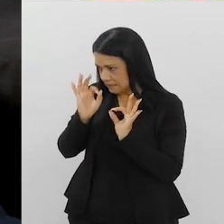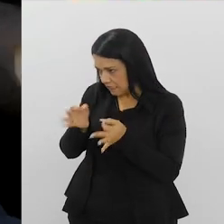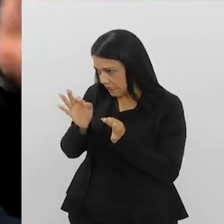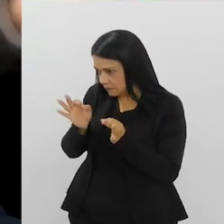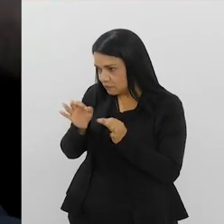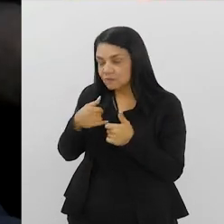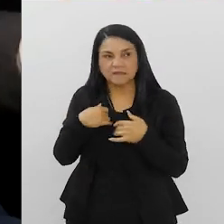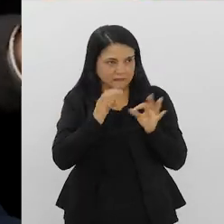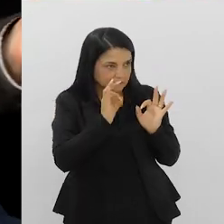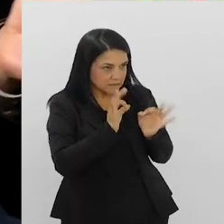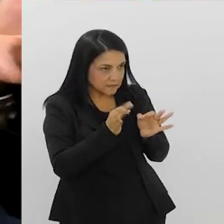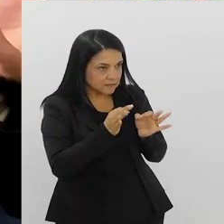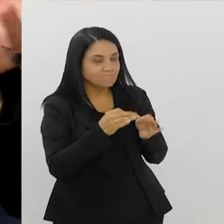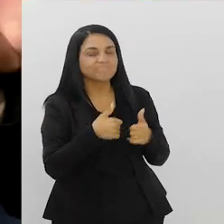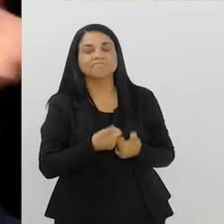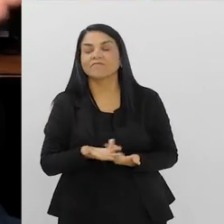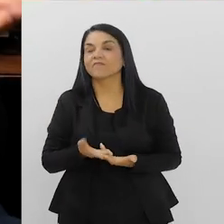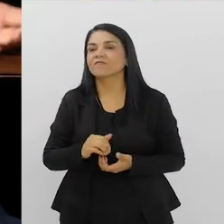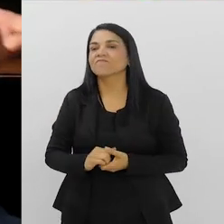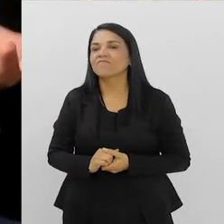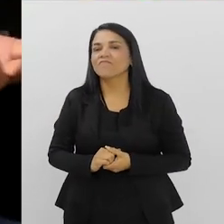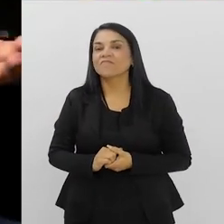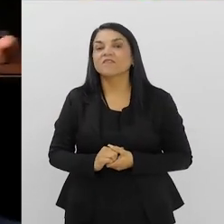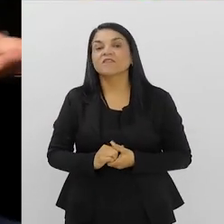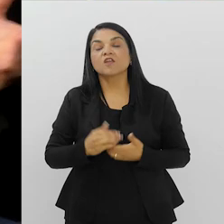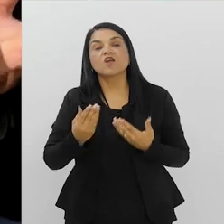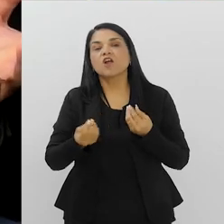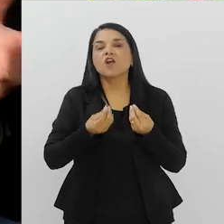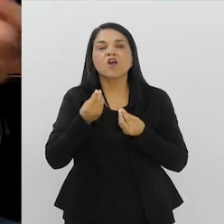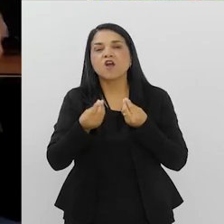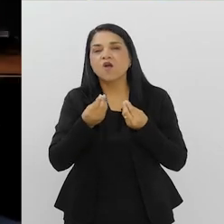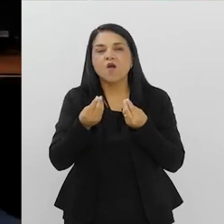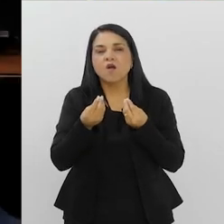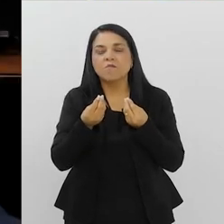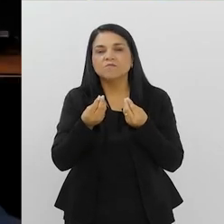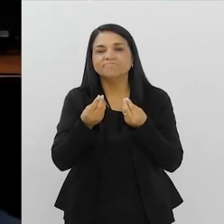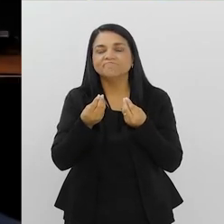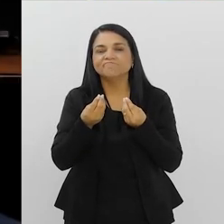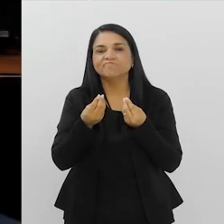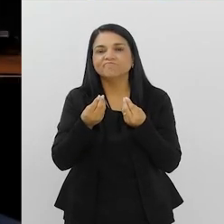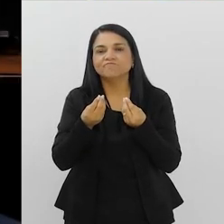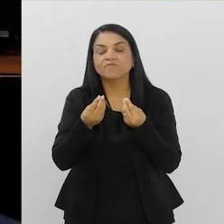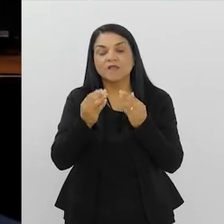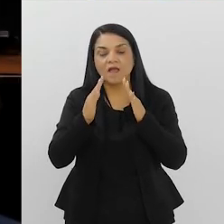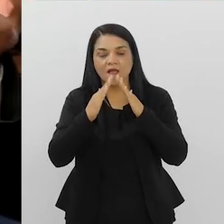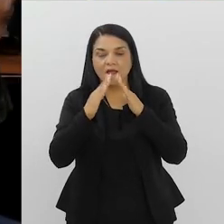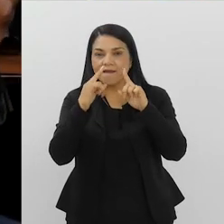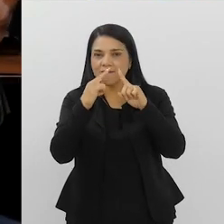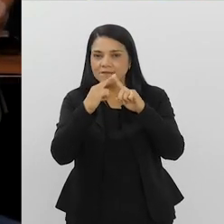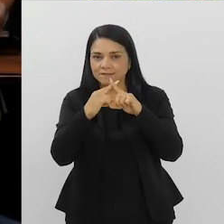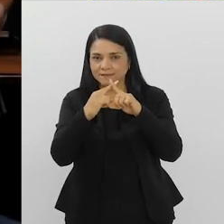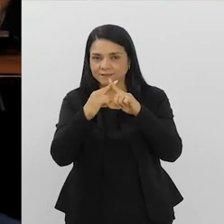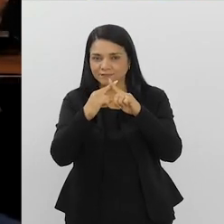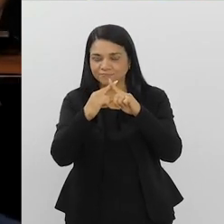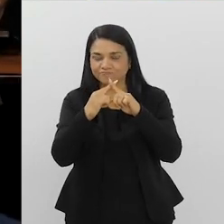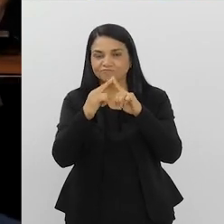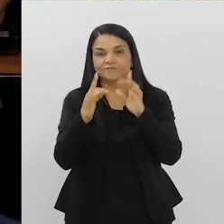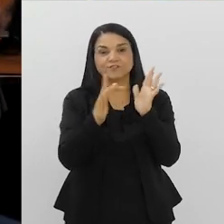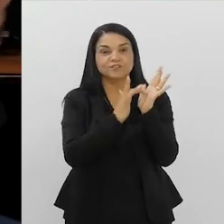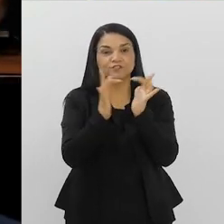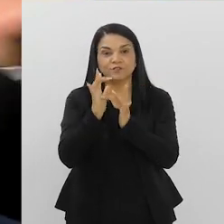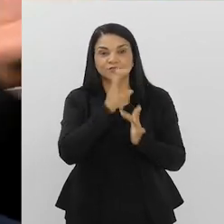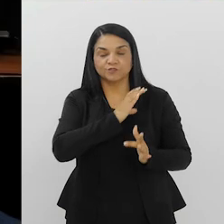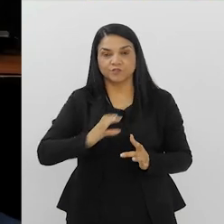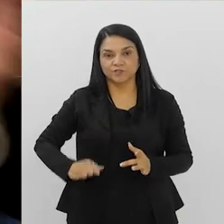faça uma caridade sem que a outra saiba né não é você gastar hoje R 1 de